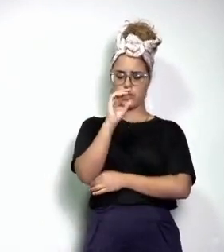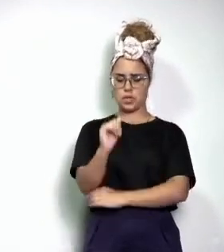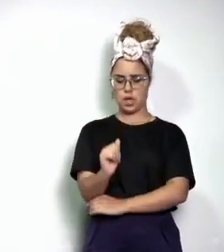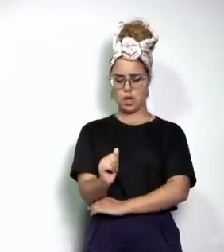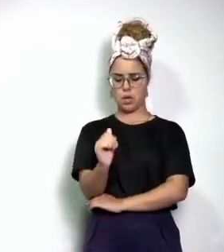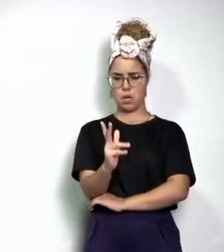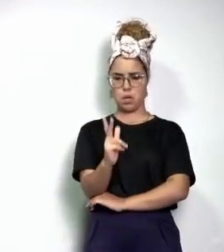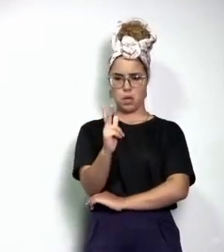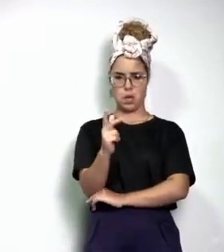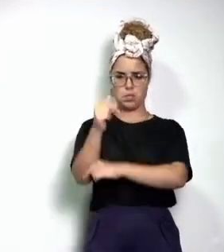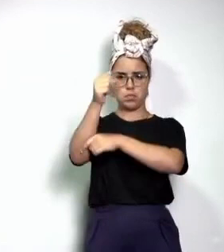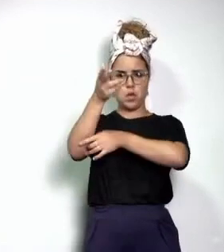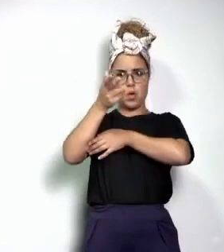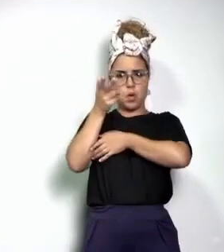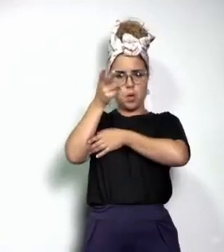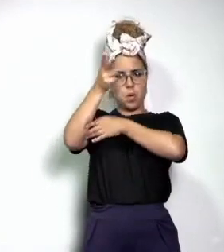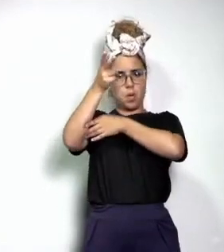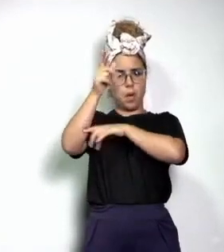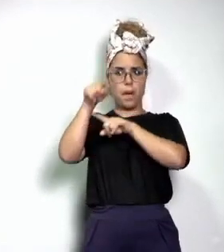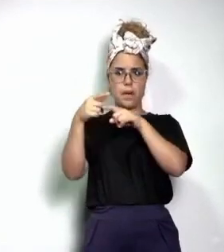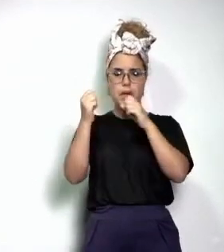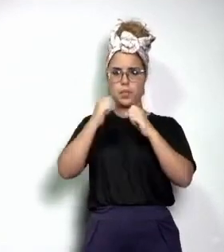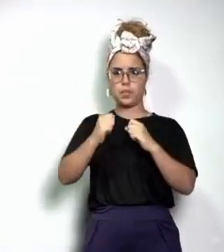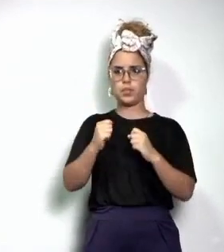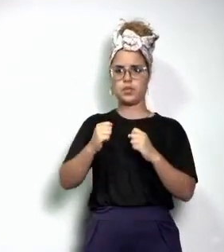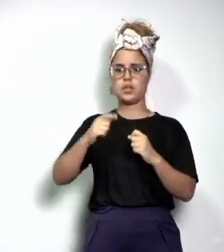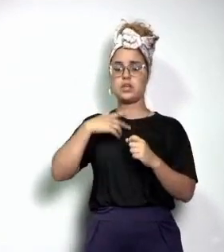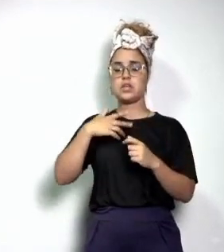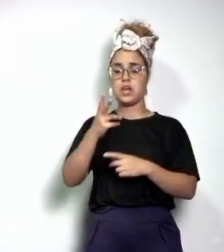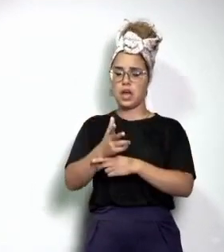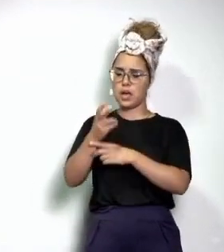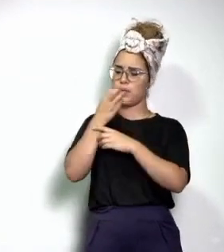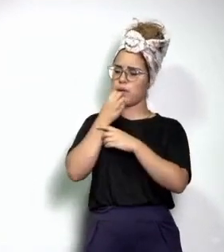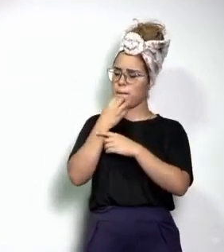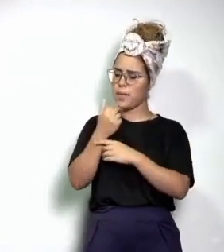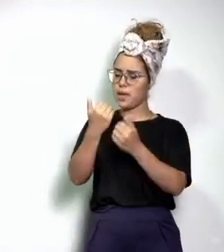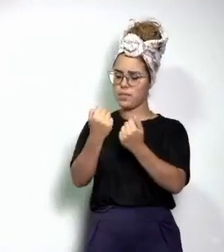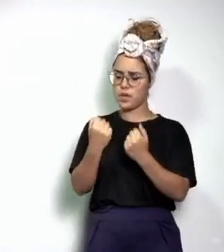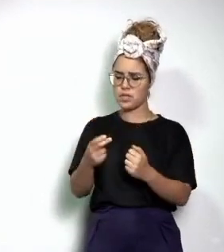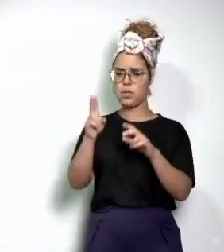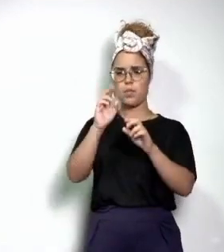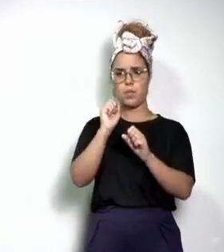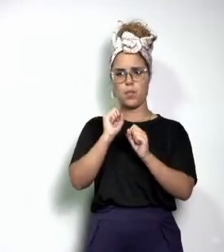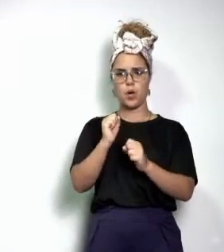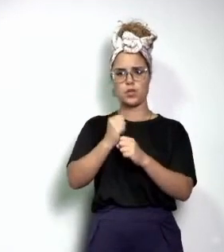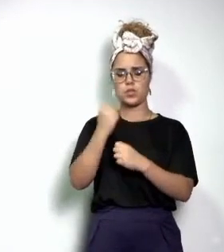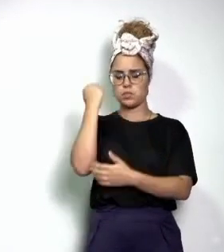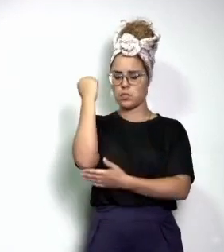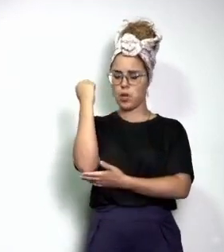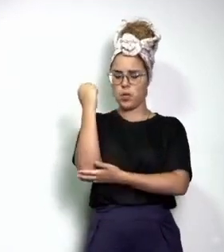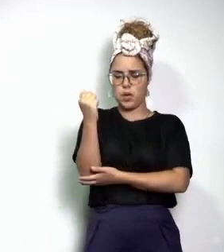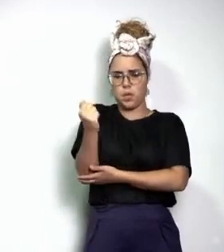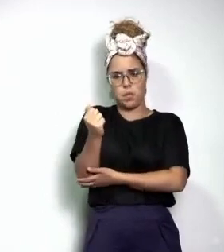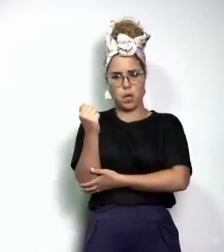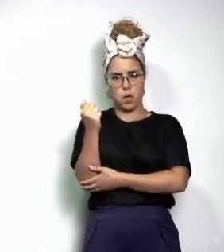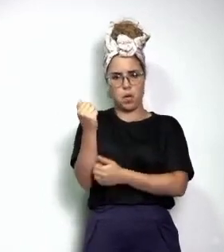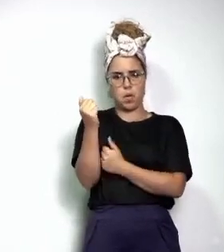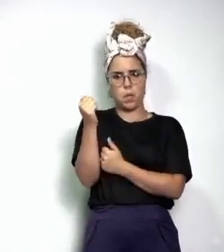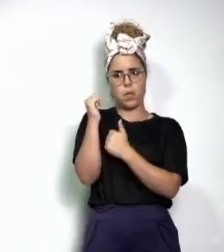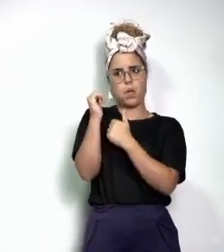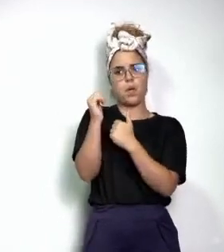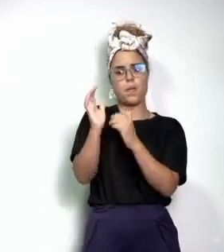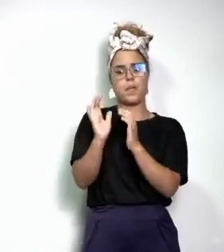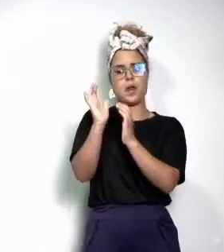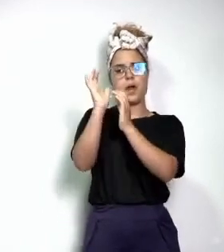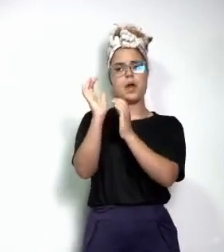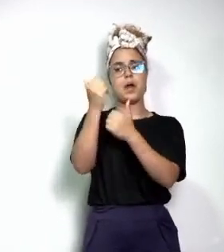Ou a gente pode precisar de uma câmera mais alta. E a câmera é muito pesada. A gente usa para ele apoiar o nosso cotovelo, que a gente vai ter uma força um pouquinho maior